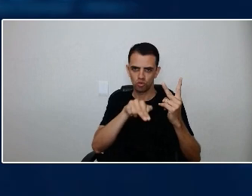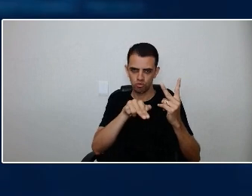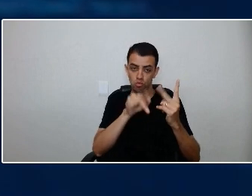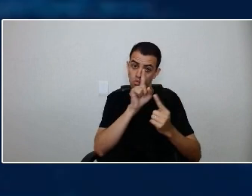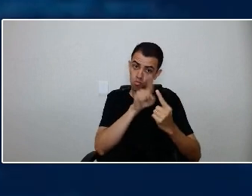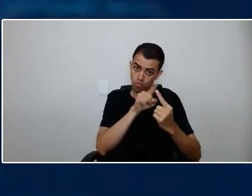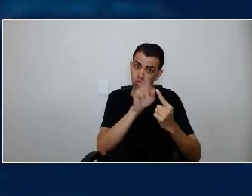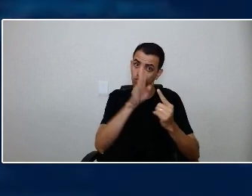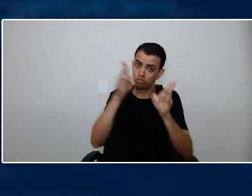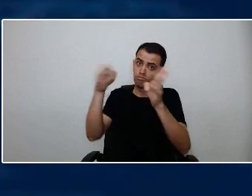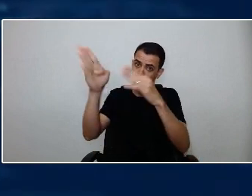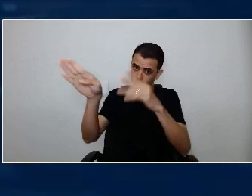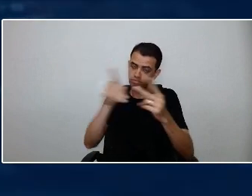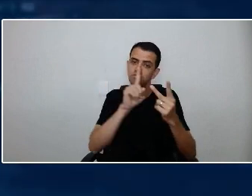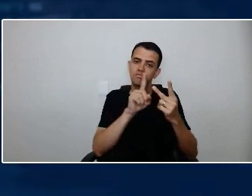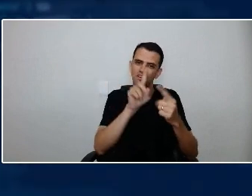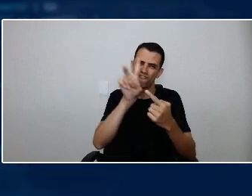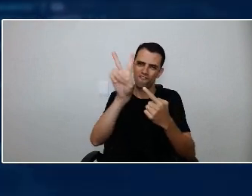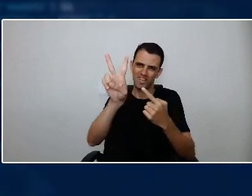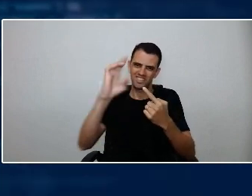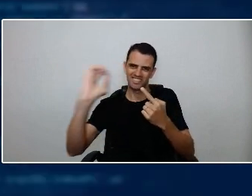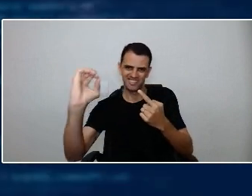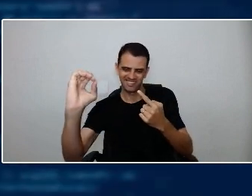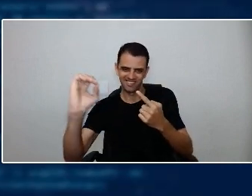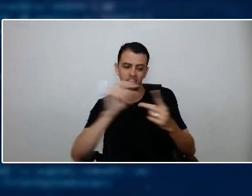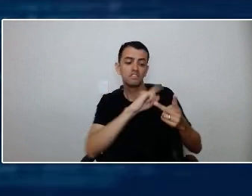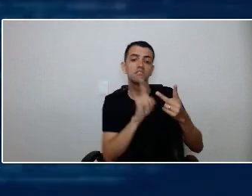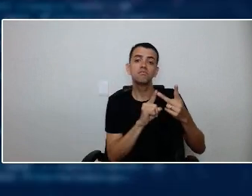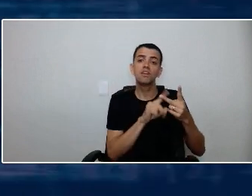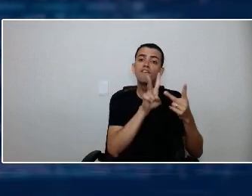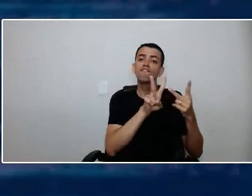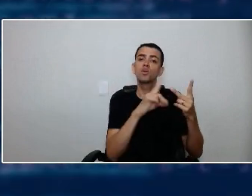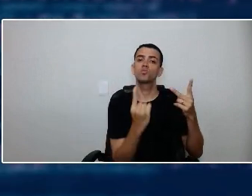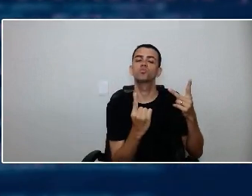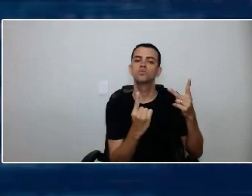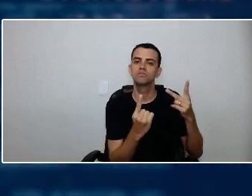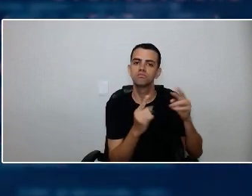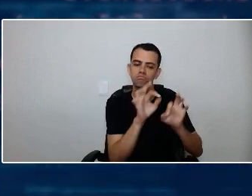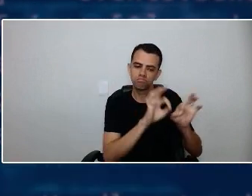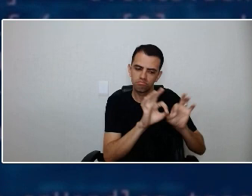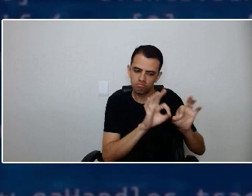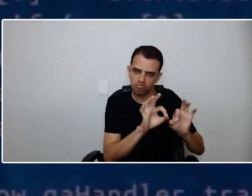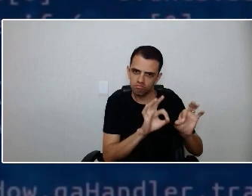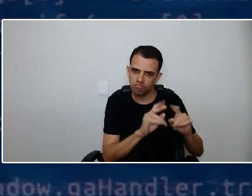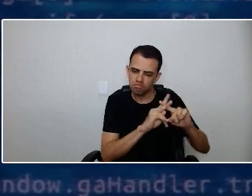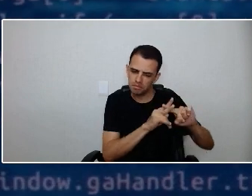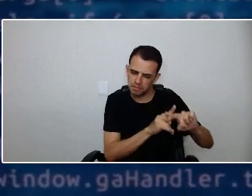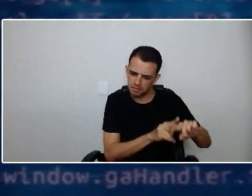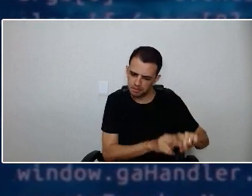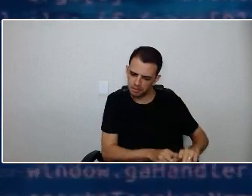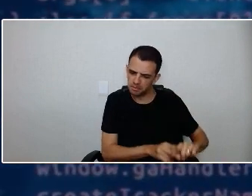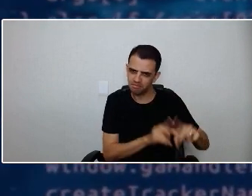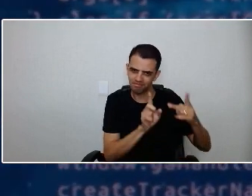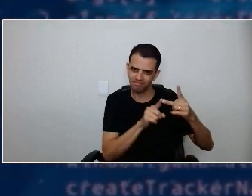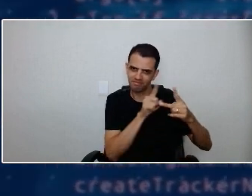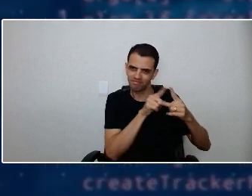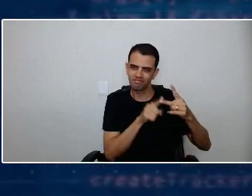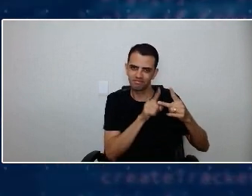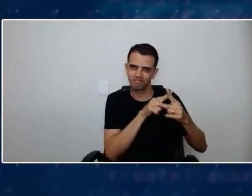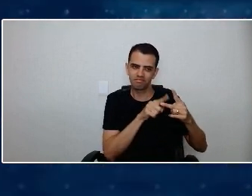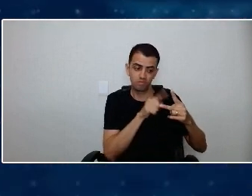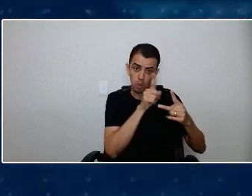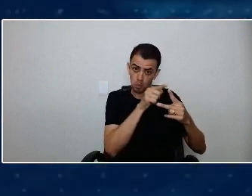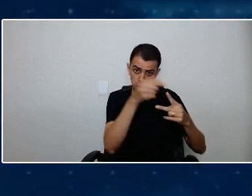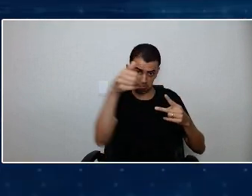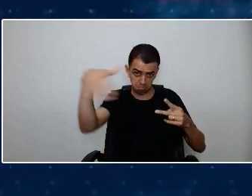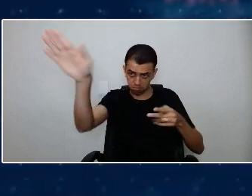v0 e a tua v1 que é a partir do momento quando você classifica ela então você com consegue mandar sua aplicação pra produção com